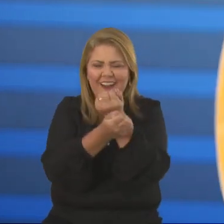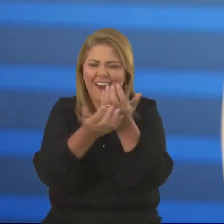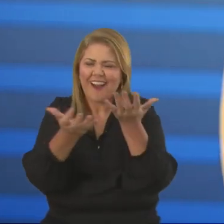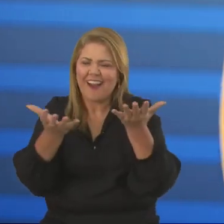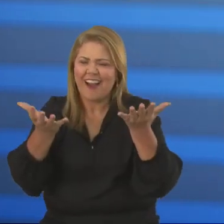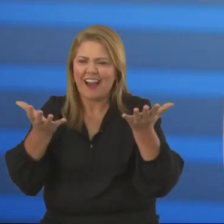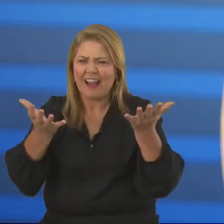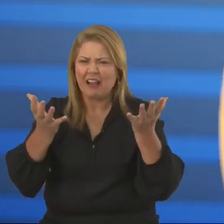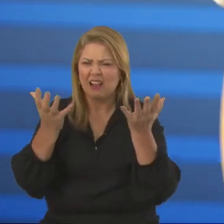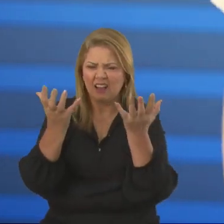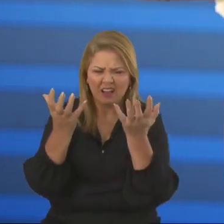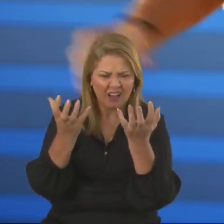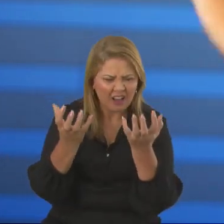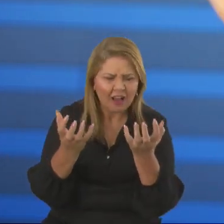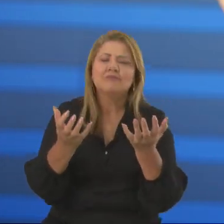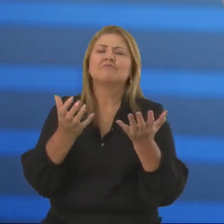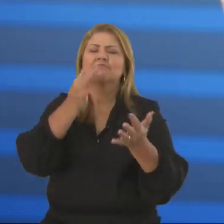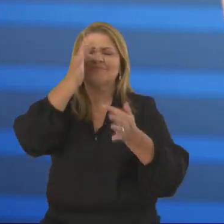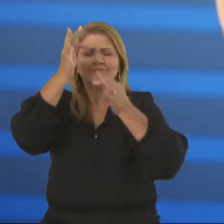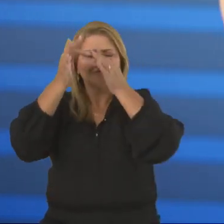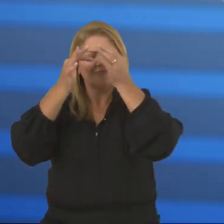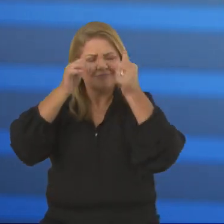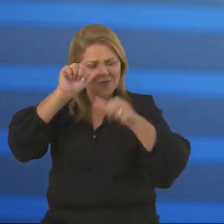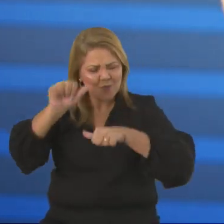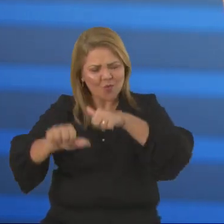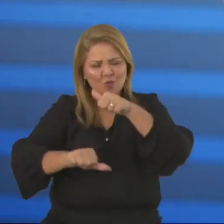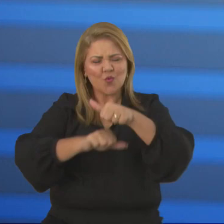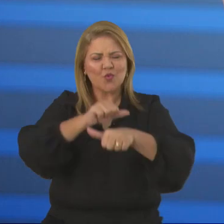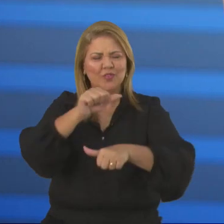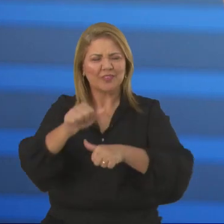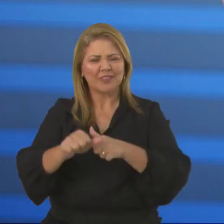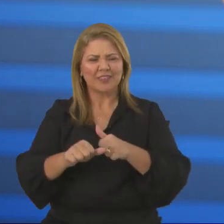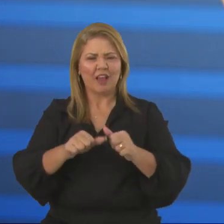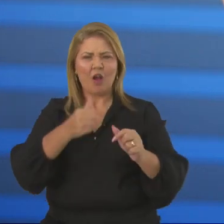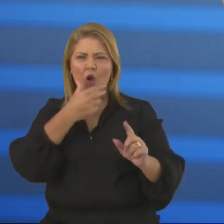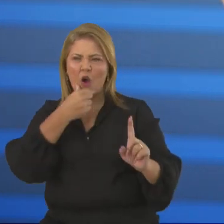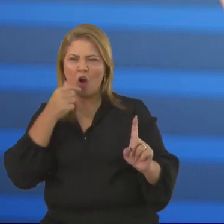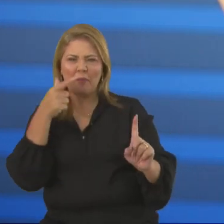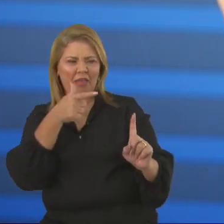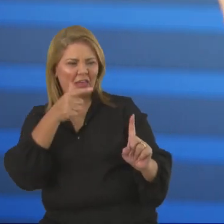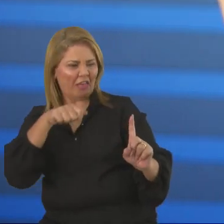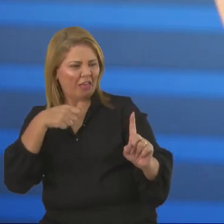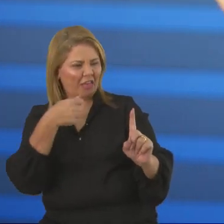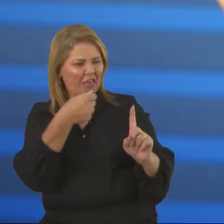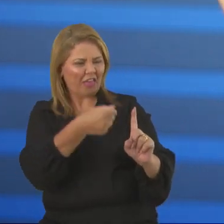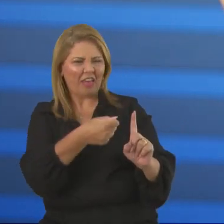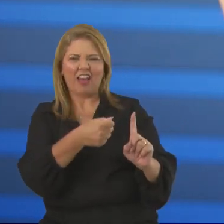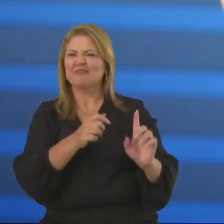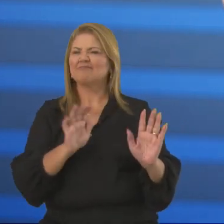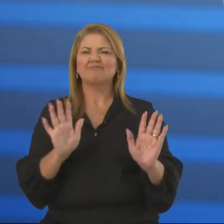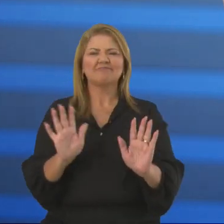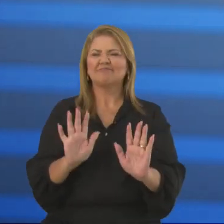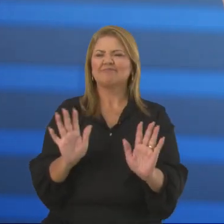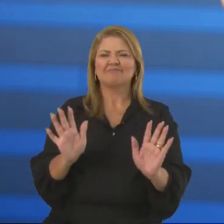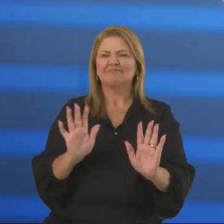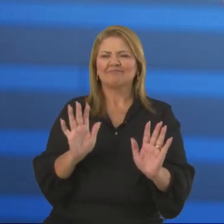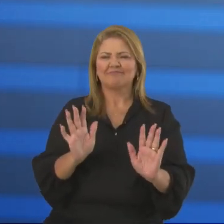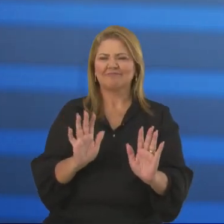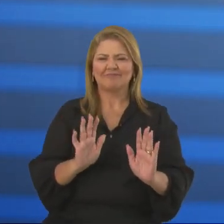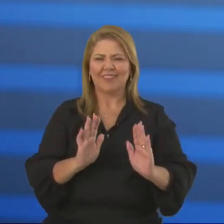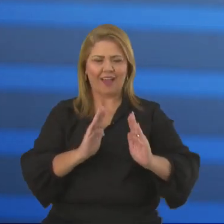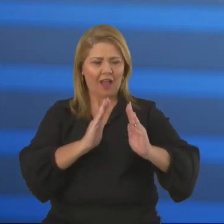a vida reinventar. O homem não me define, minha casa não